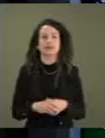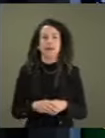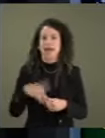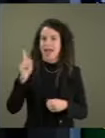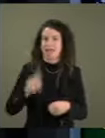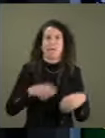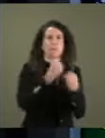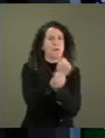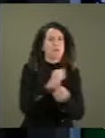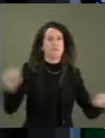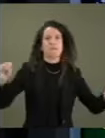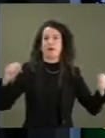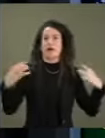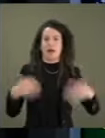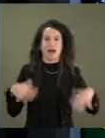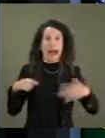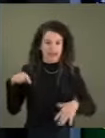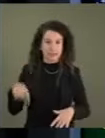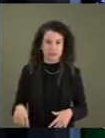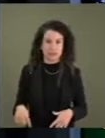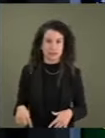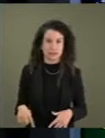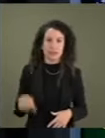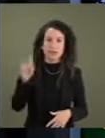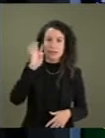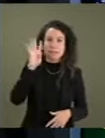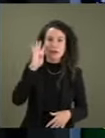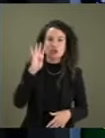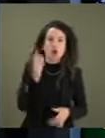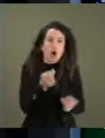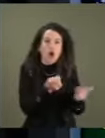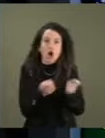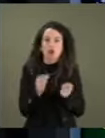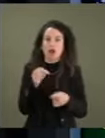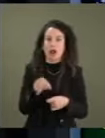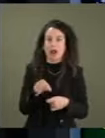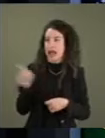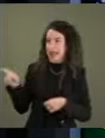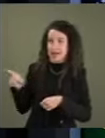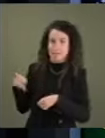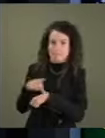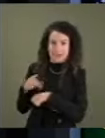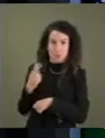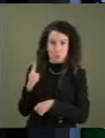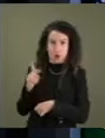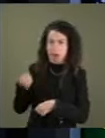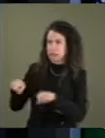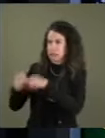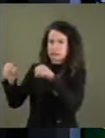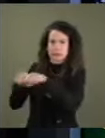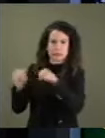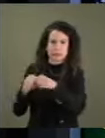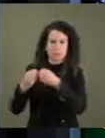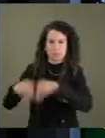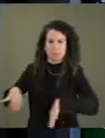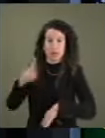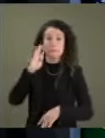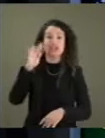aqui dentro. Tu imagina para controlar isso. Se no Uruguai foi um estrago a legalização da maconha, tu imagina aqui.